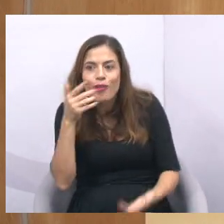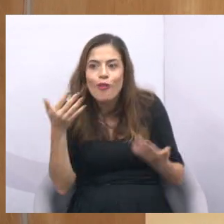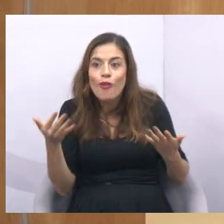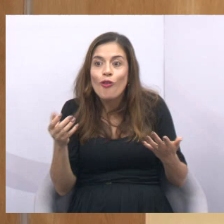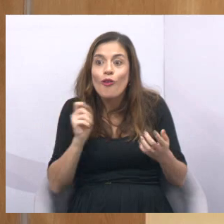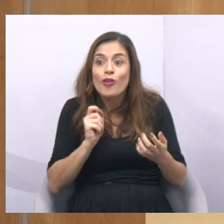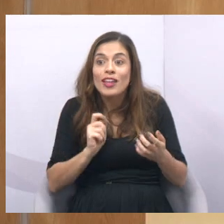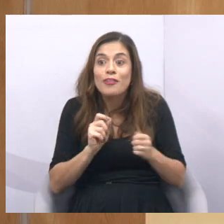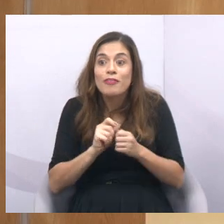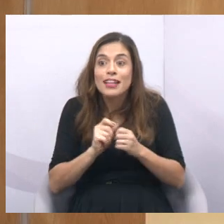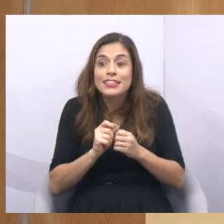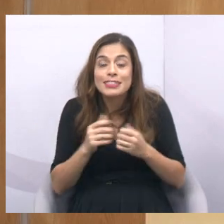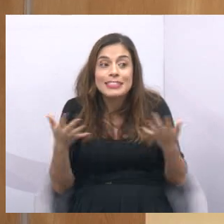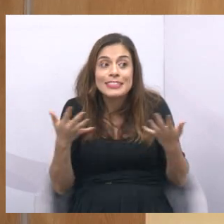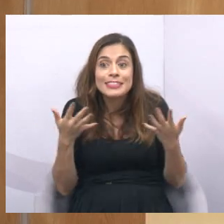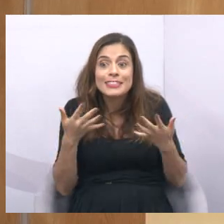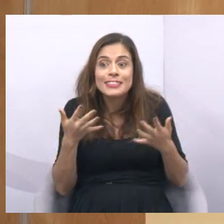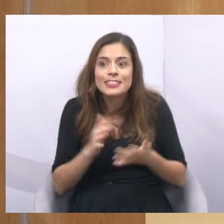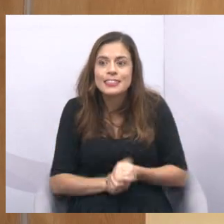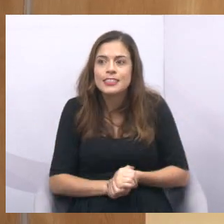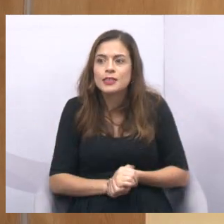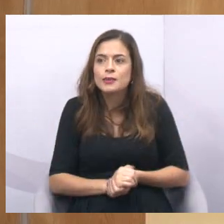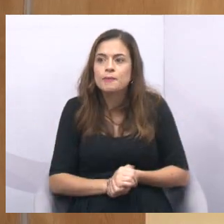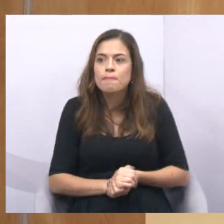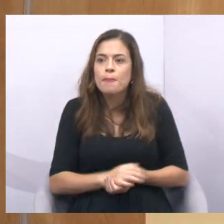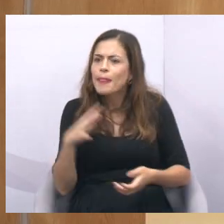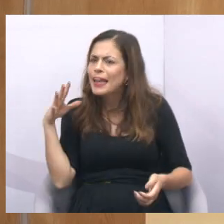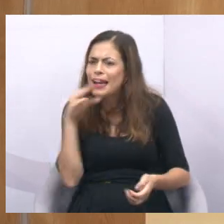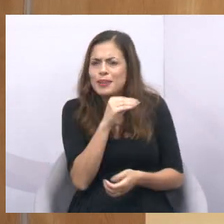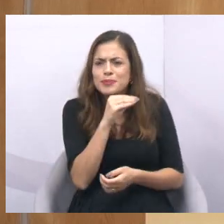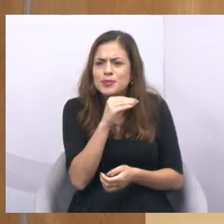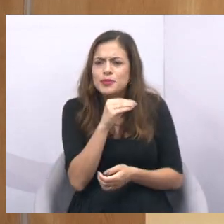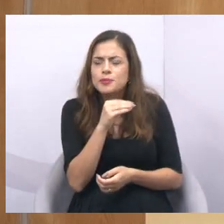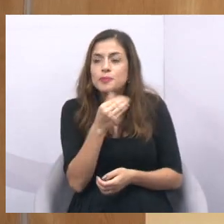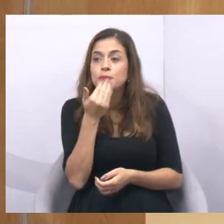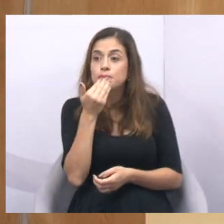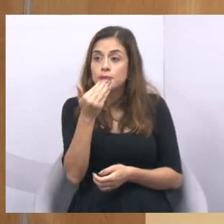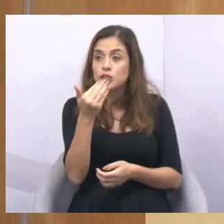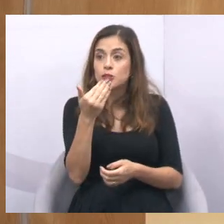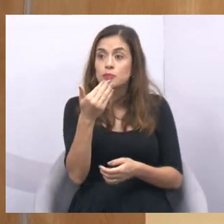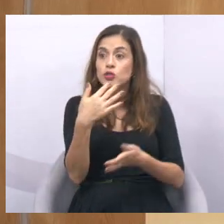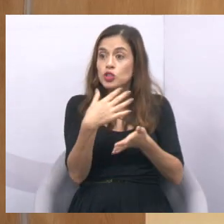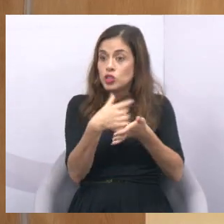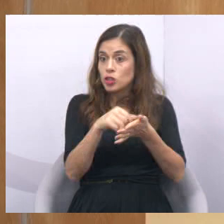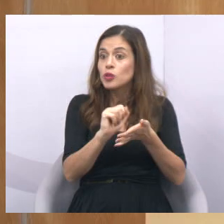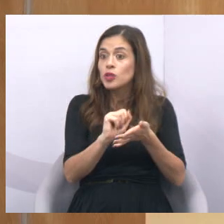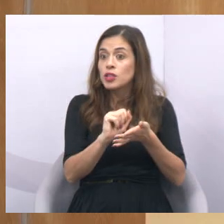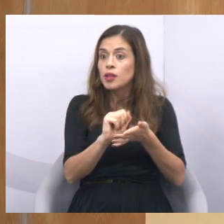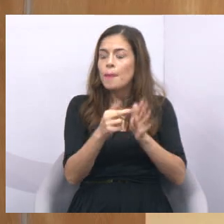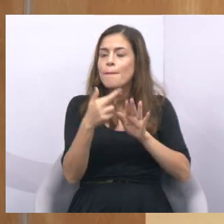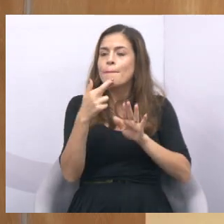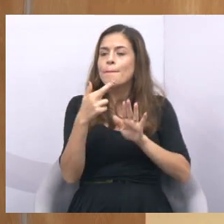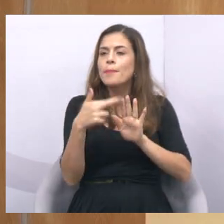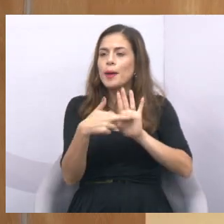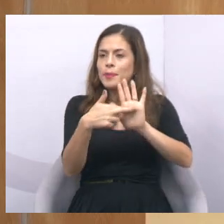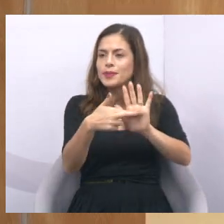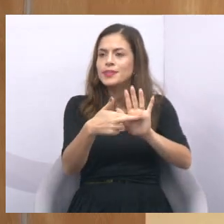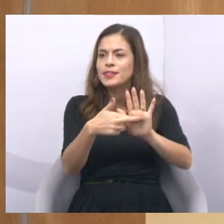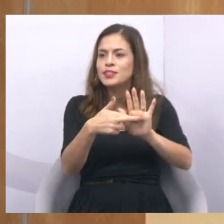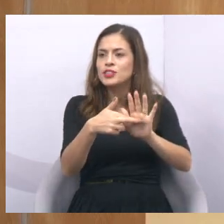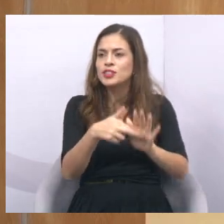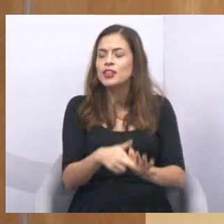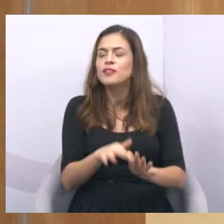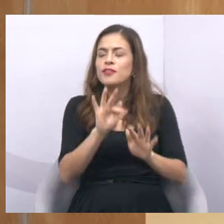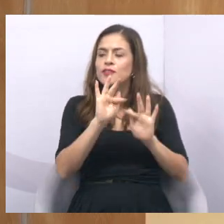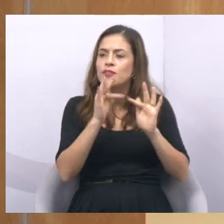ginásio? Rapidamente nós fizemos o seguinte, pedimos autorização para os representantes da Federação Paulista